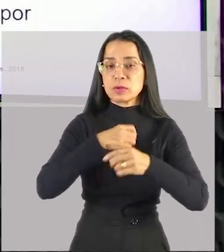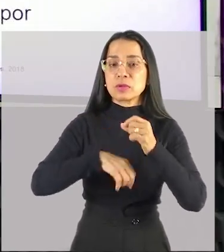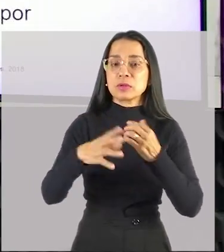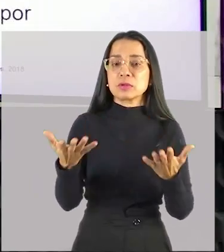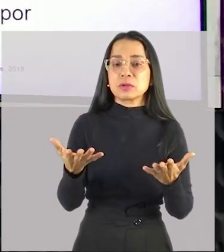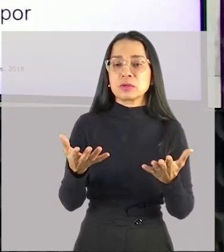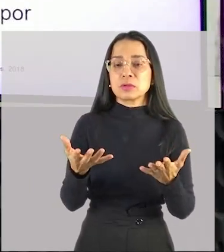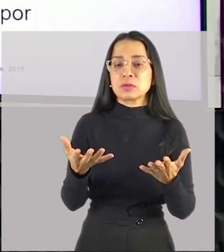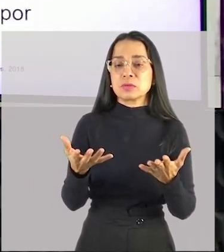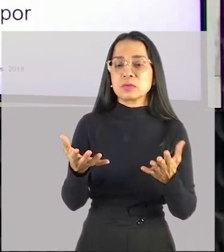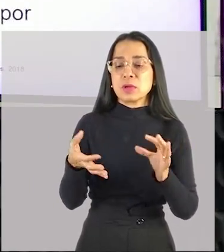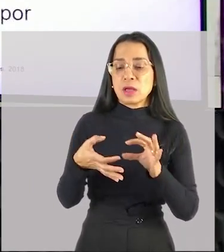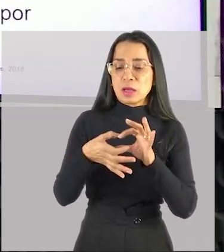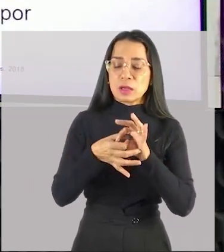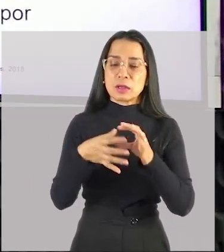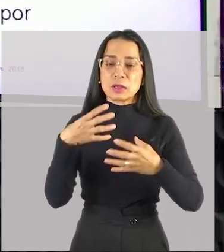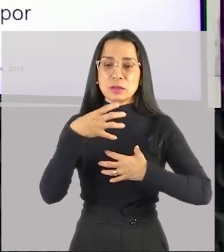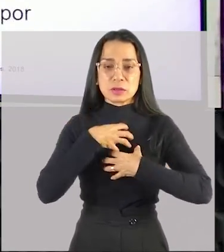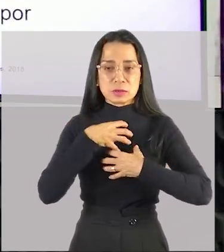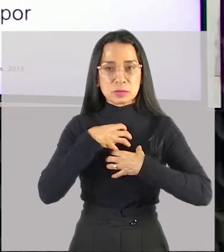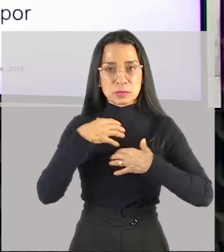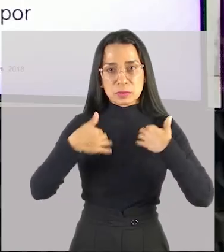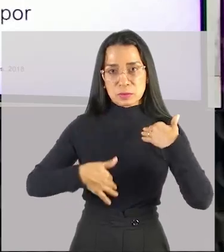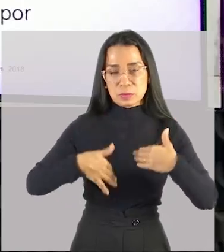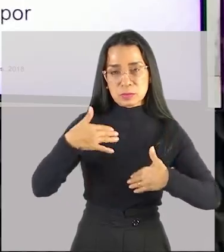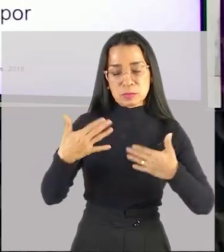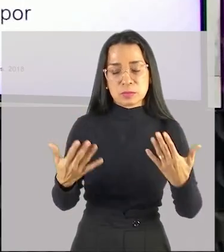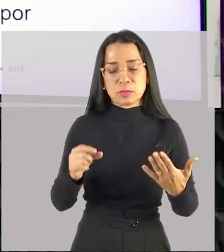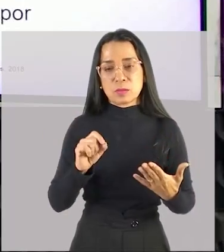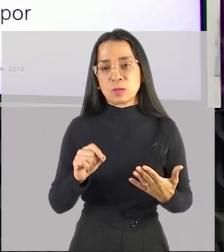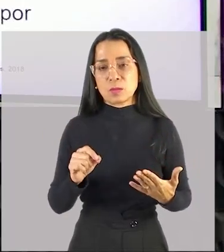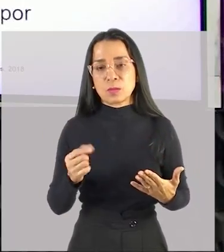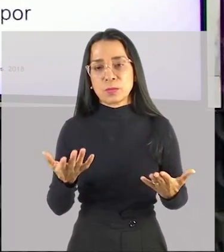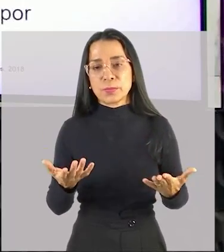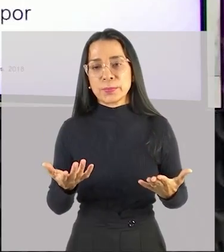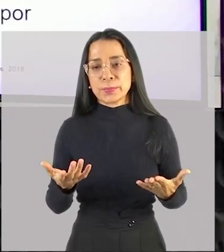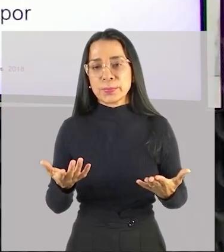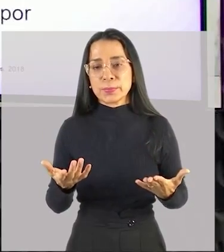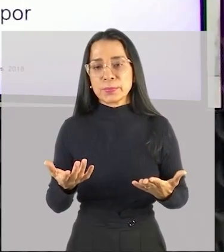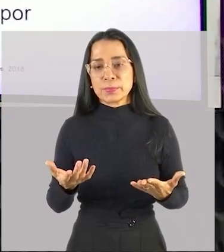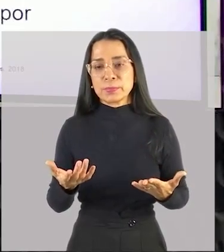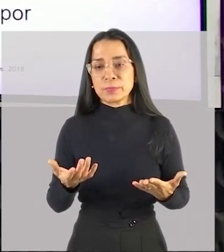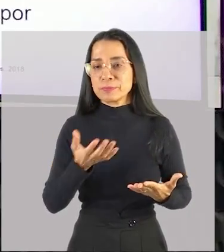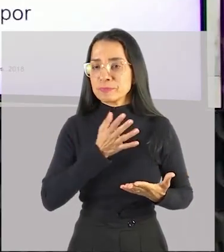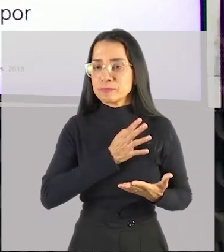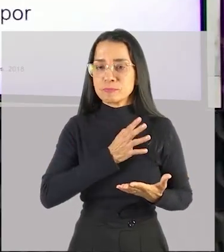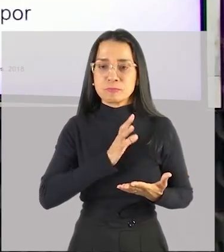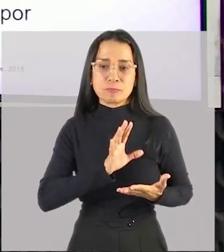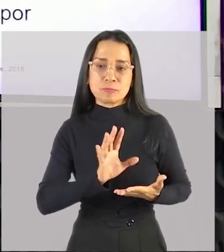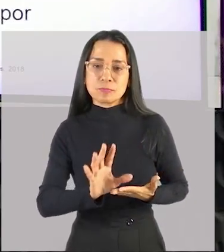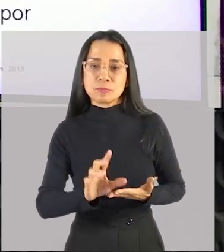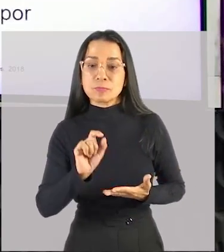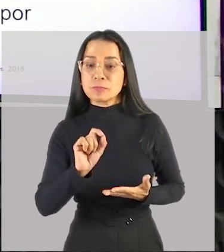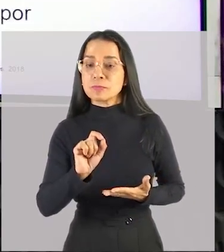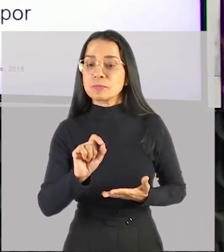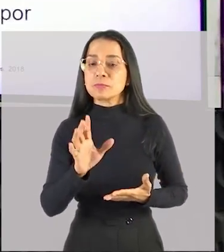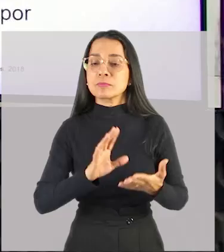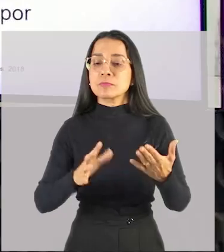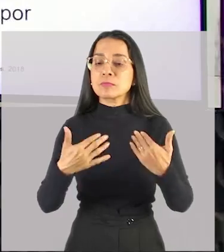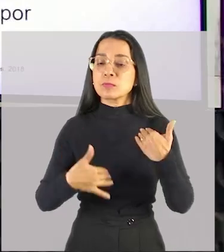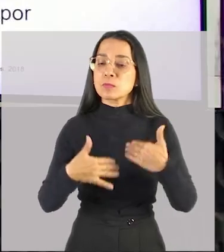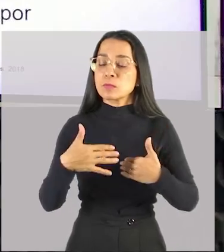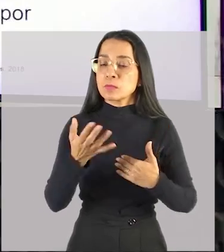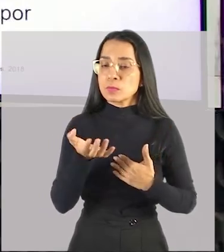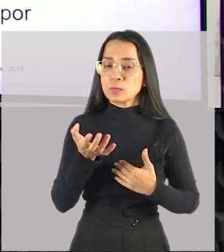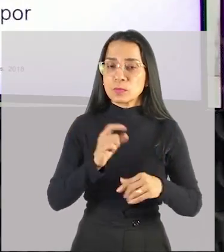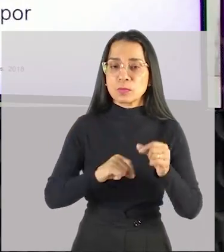à sensibilidade, à matéria, ao nosso corpo material, sem atender ao que a carne quer, não importa o que o meu